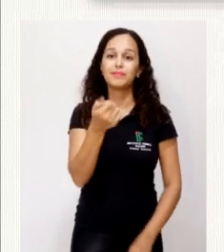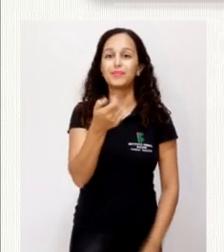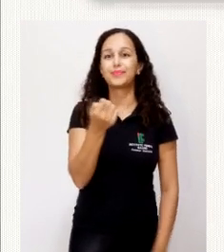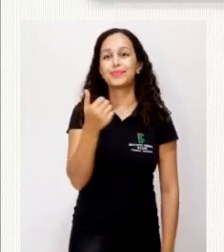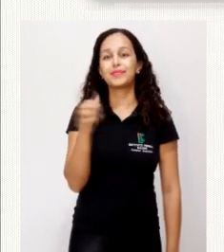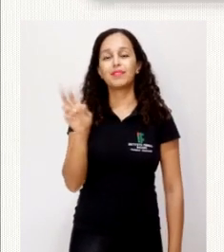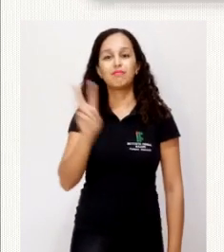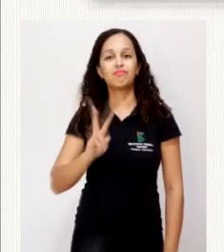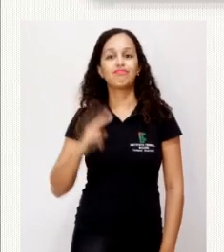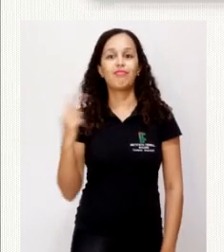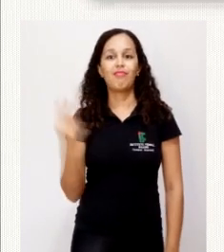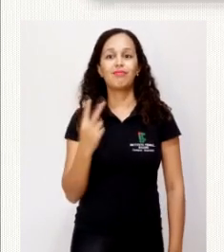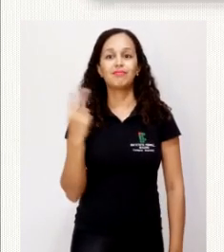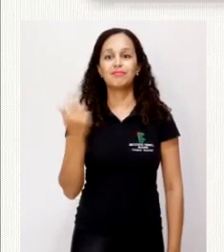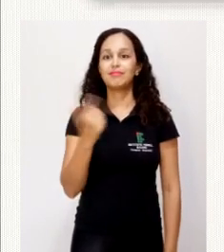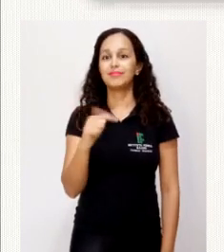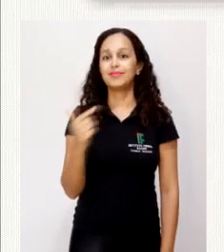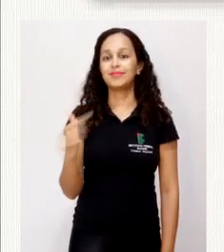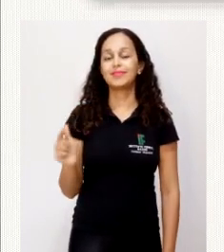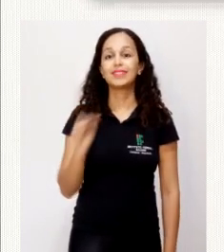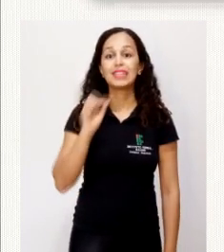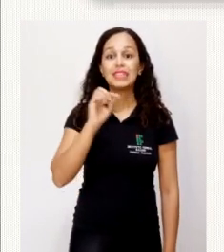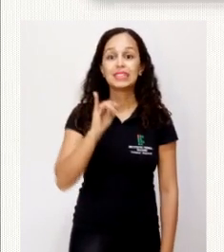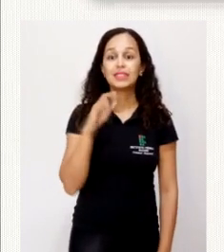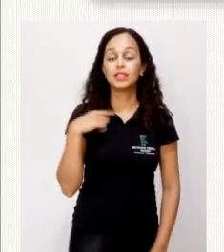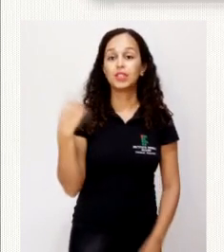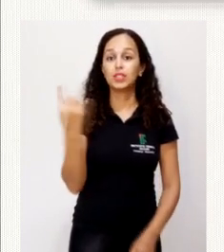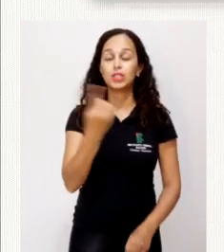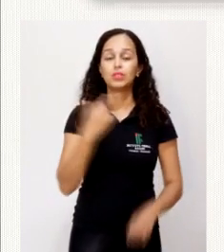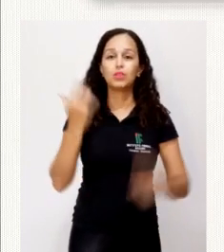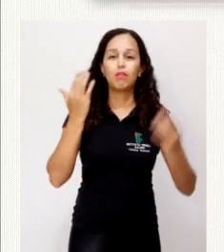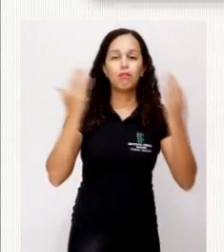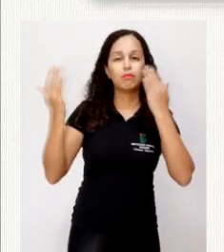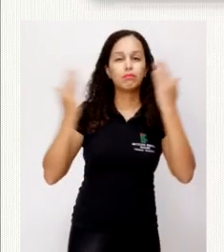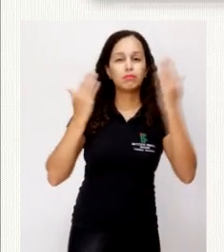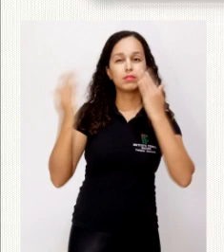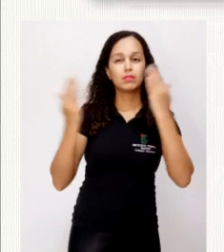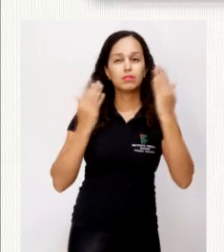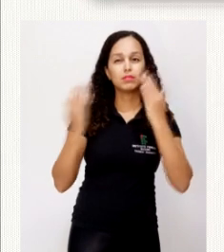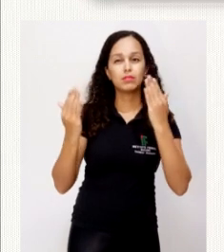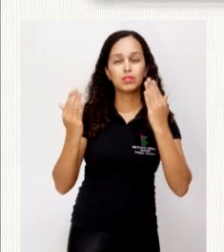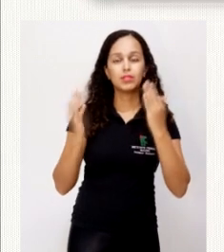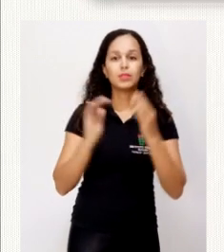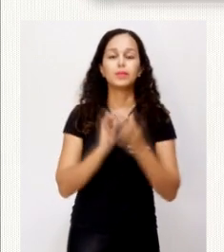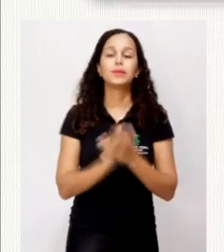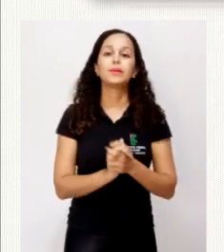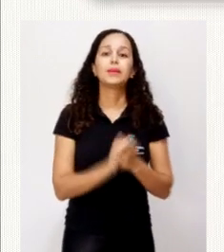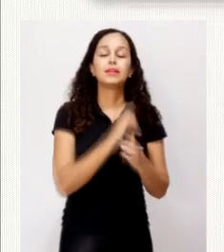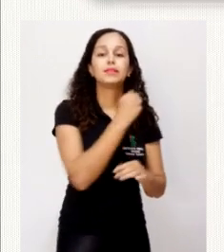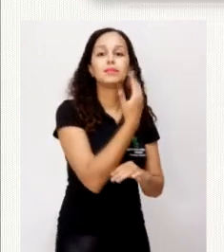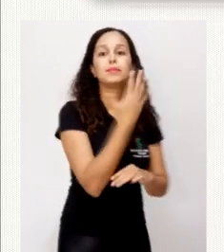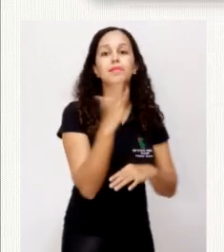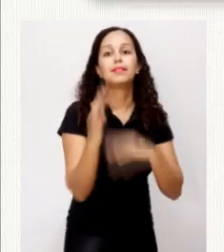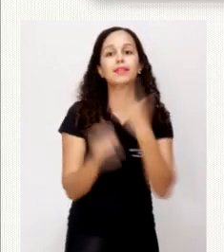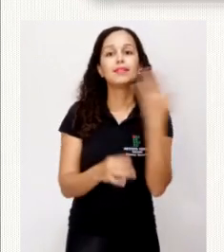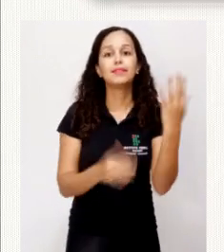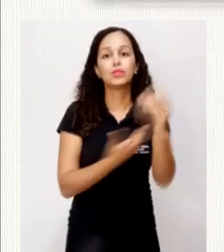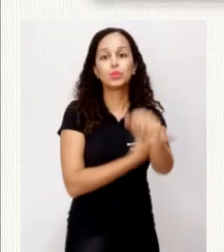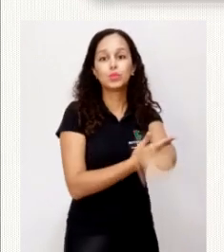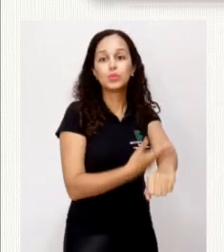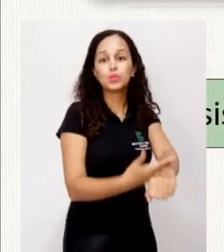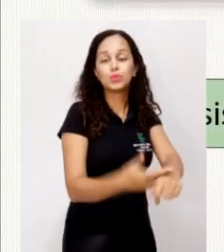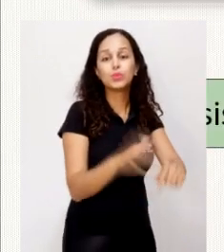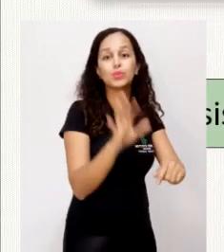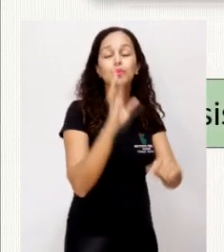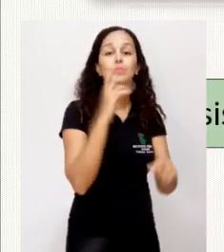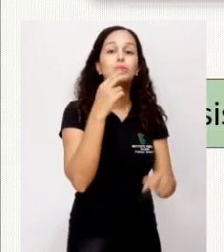ser conhecida, ainda é pouco valorizada. Então, se a gente fizer um comparativo entre as convencionais e